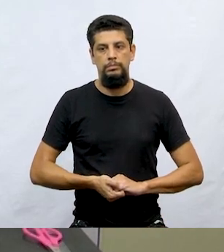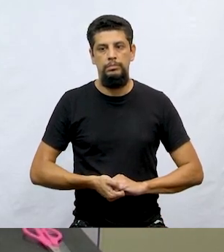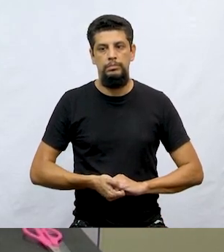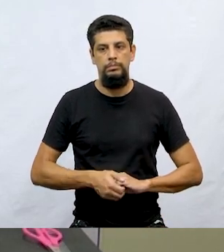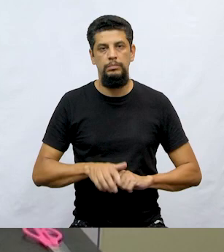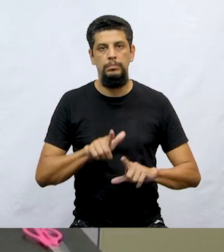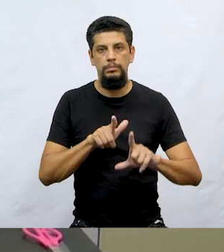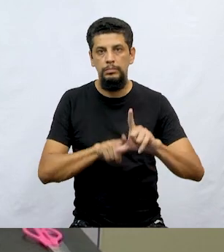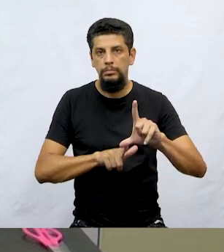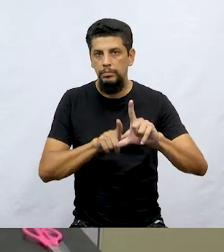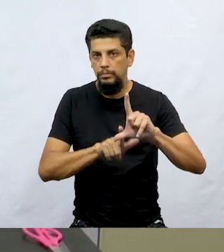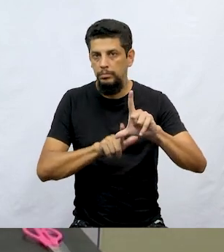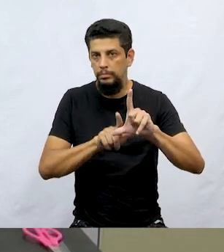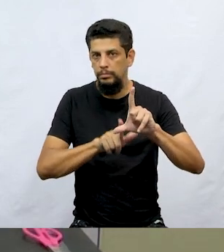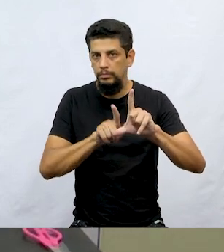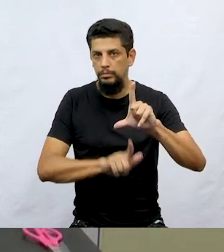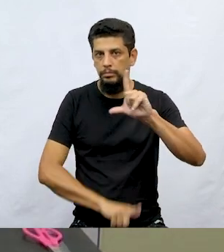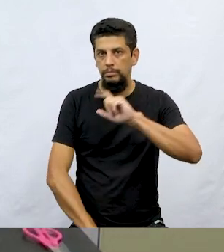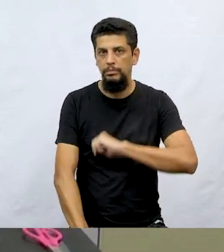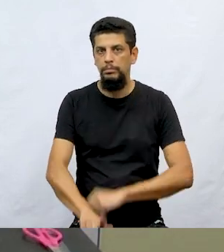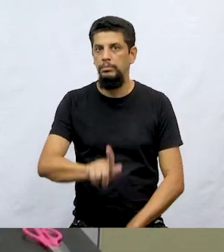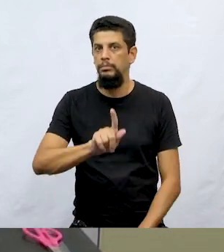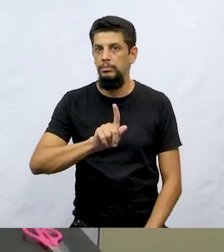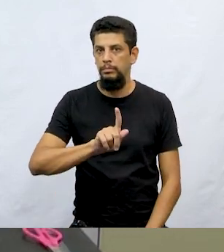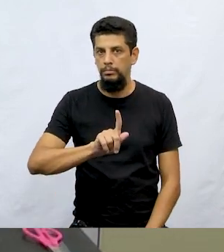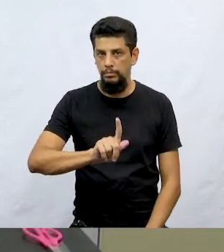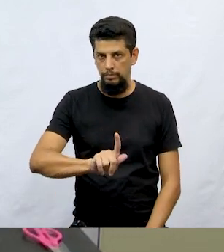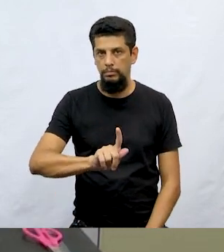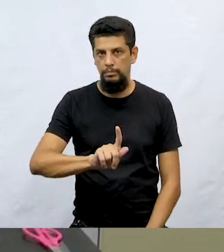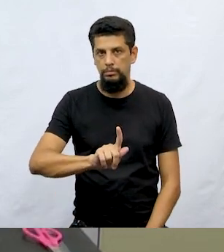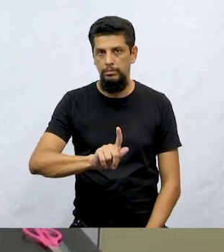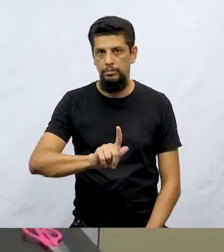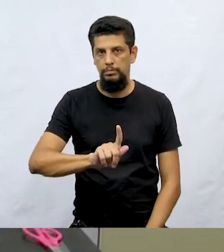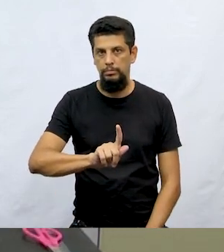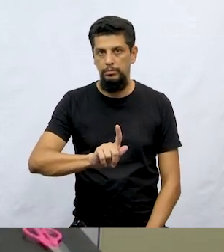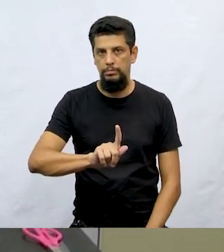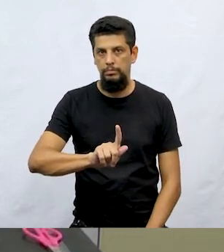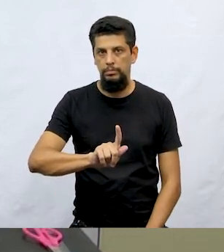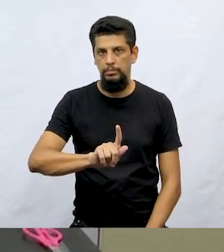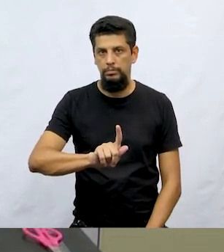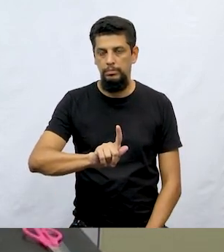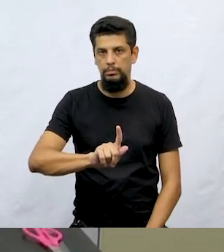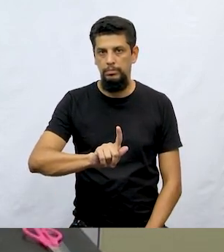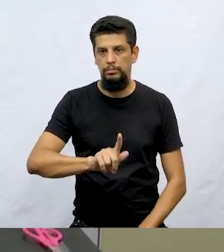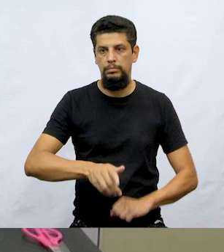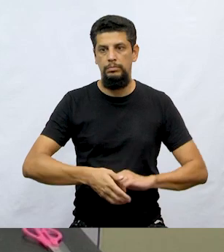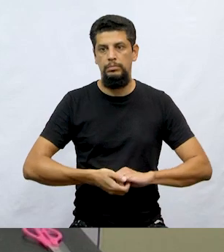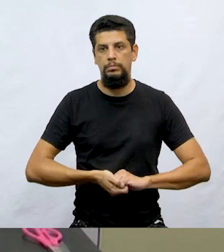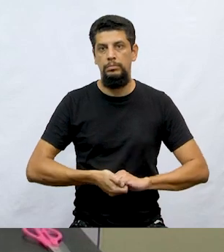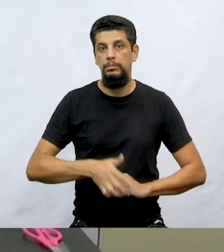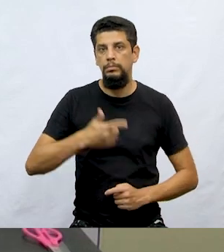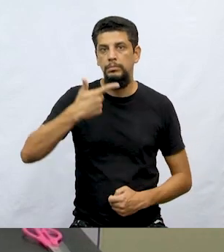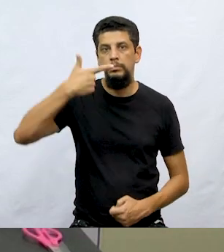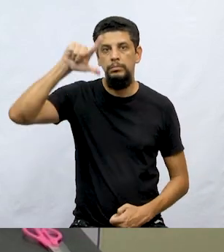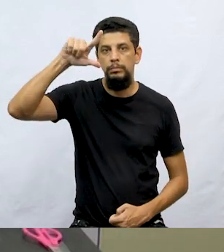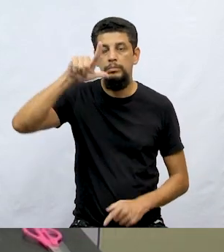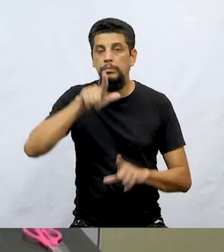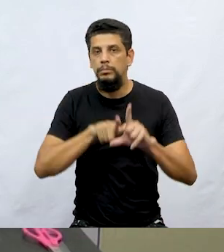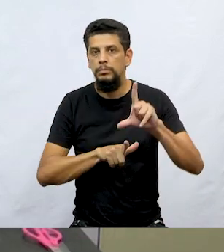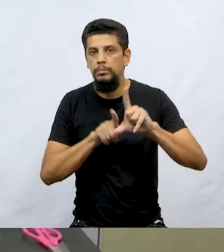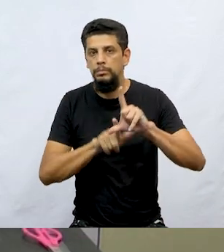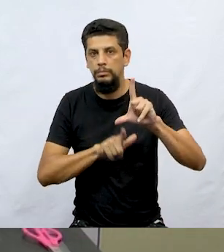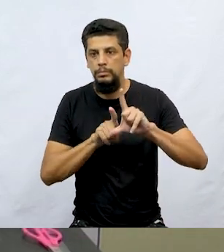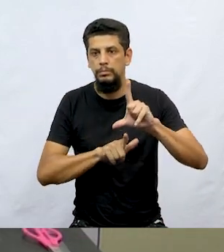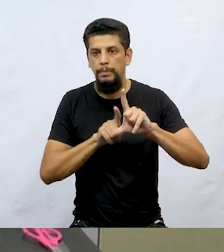Letra G. A próxima